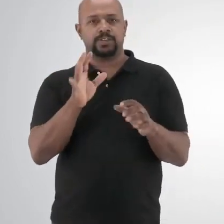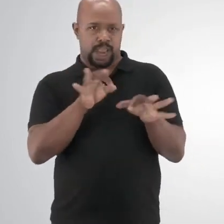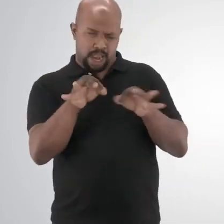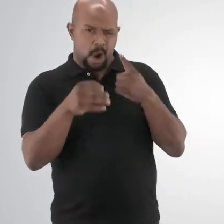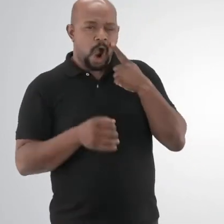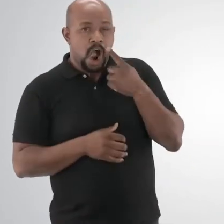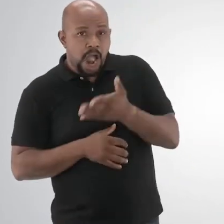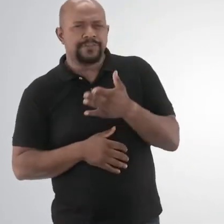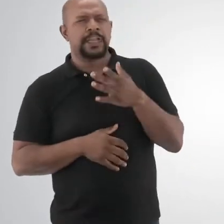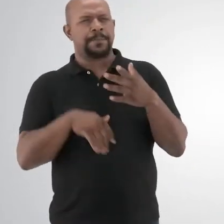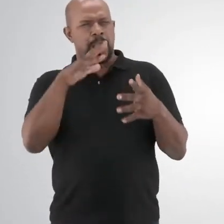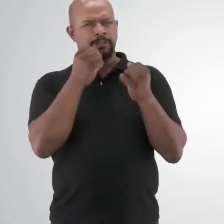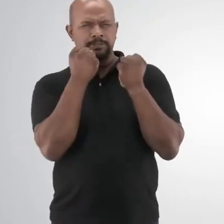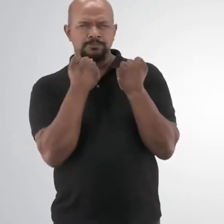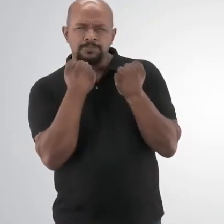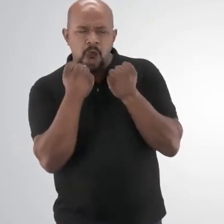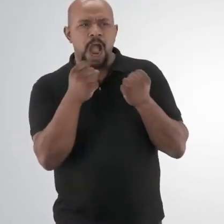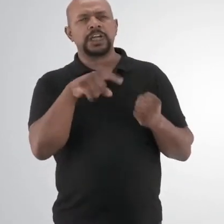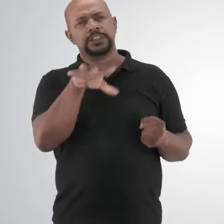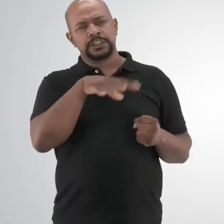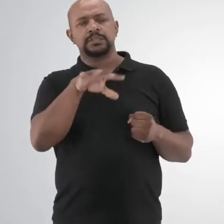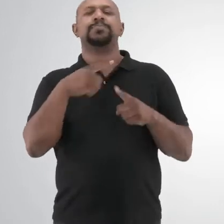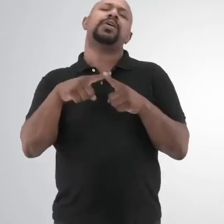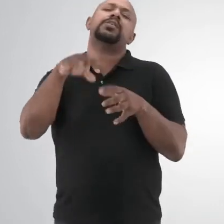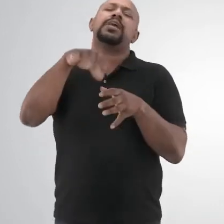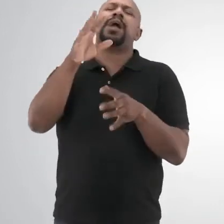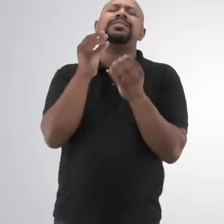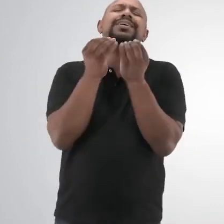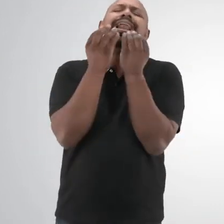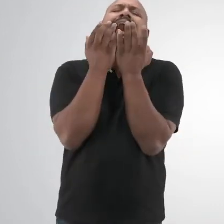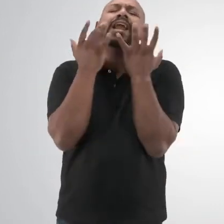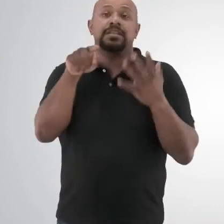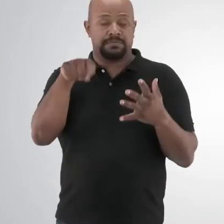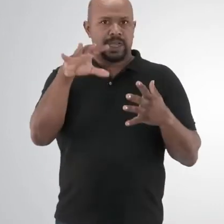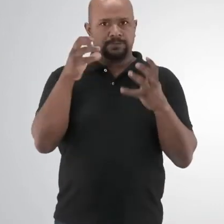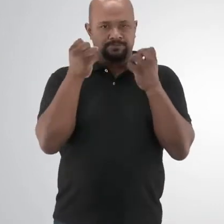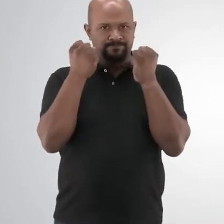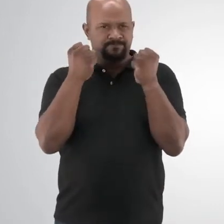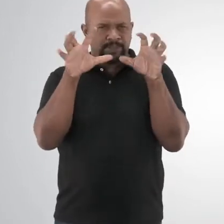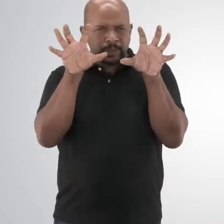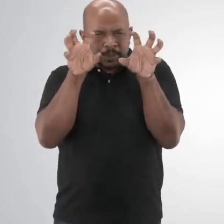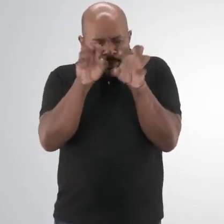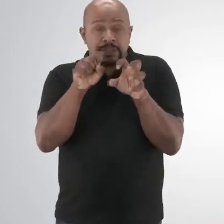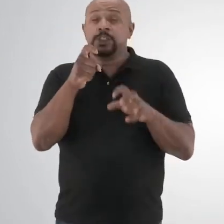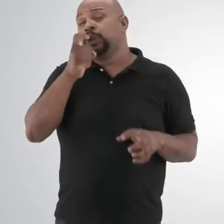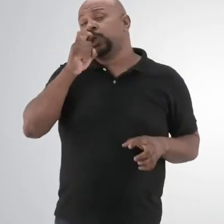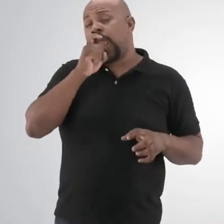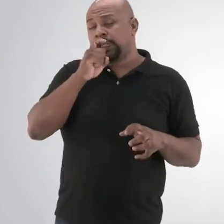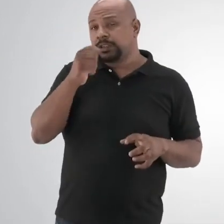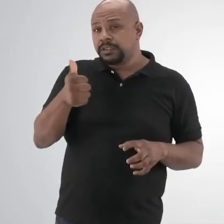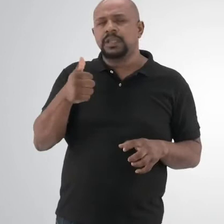potinho de fiz aqui vidro com o assim, ó, e chá. fica um chá bem mais concentrado. O chá de camomila, ele é um pouco mais clarinho, fica um chá mais concentrado